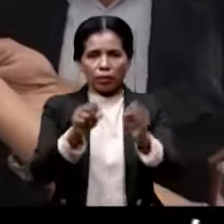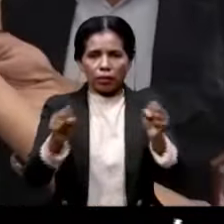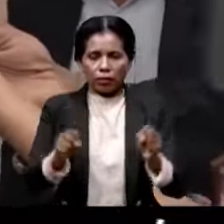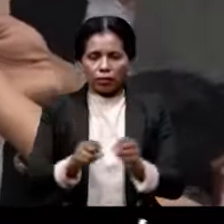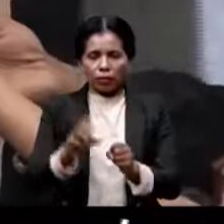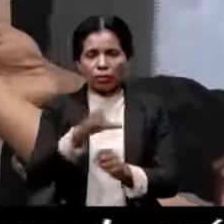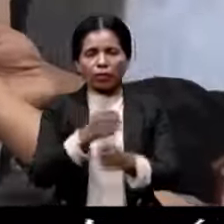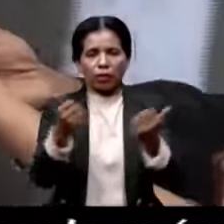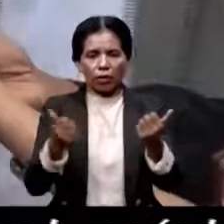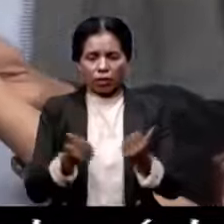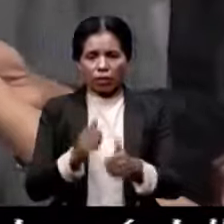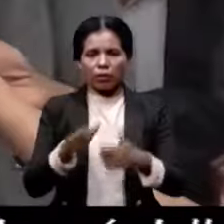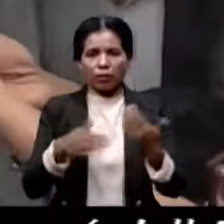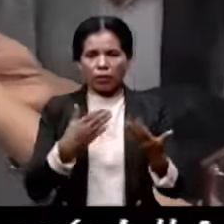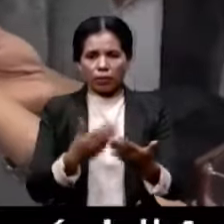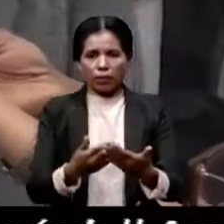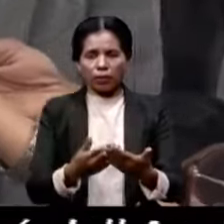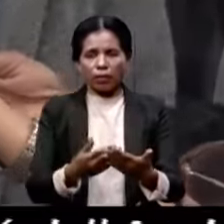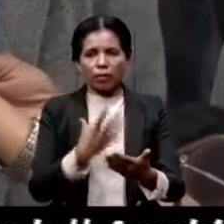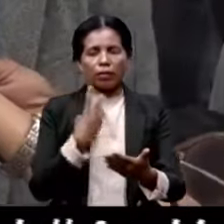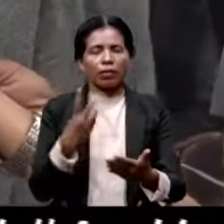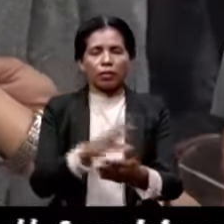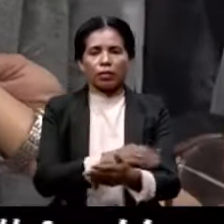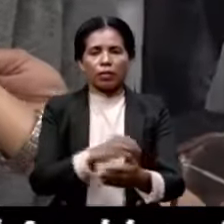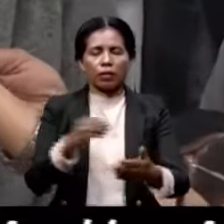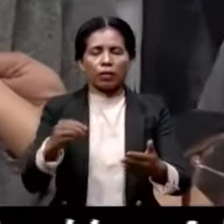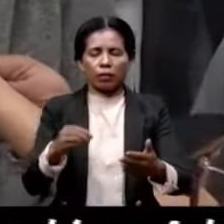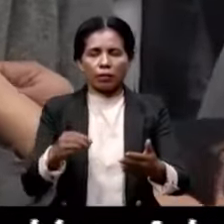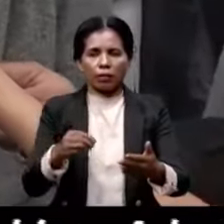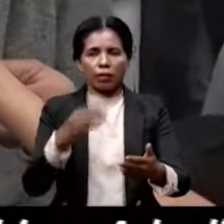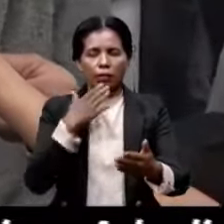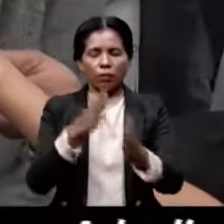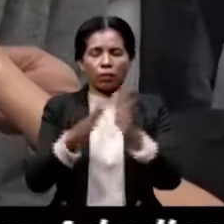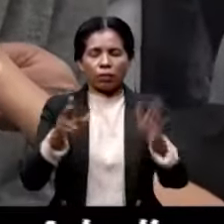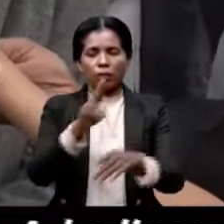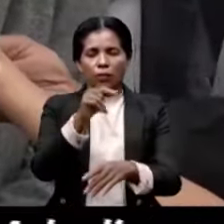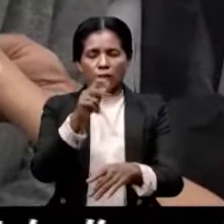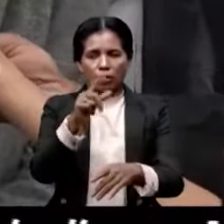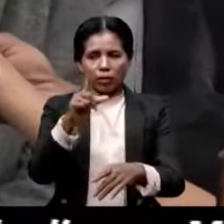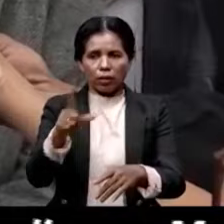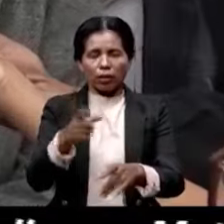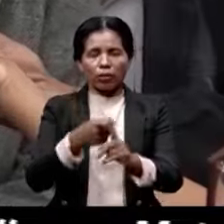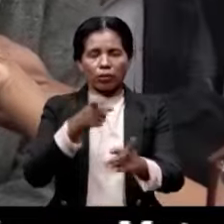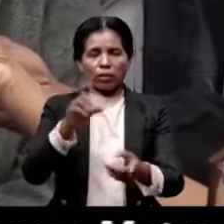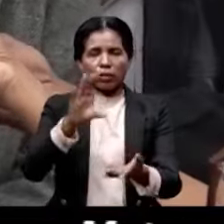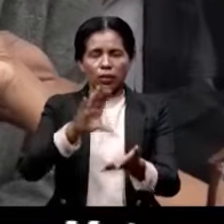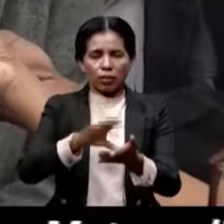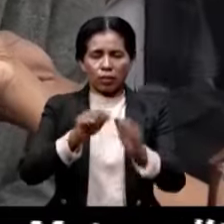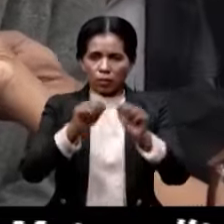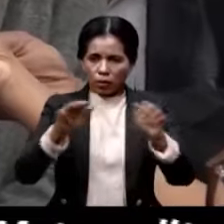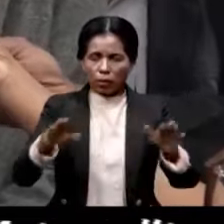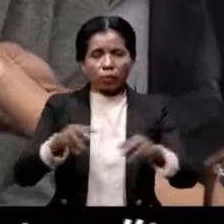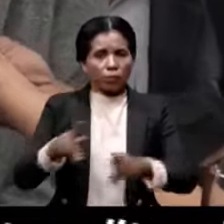Aldeia Sira. Então, vantagem vou ter para o UNTEL, para o Lio, para o meu Departamento de Ciência e Administração Pública, a